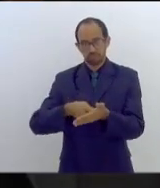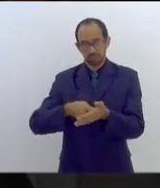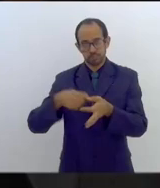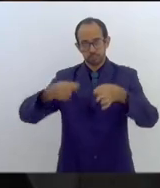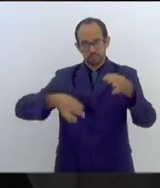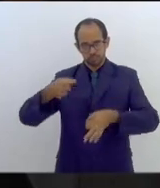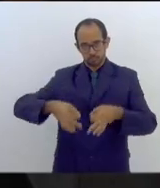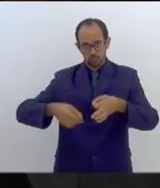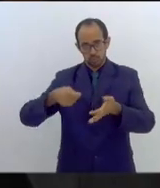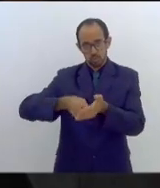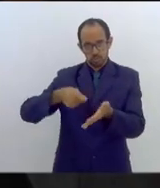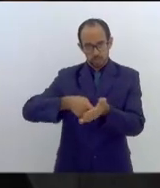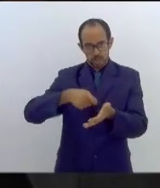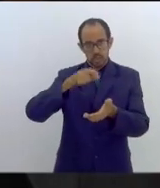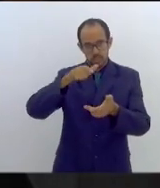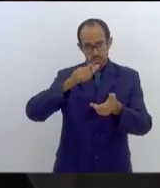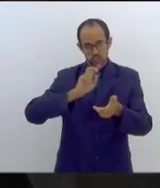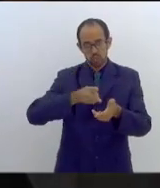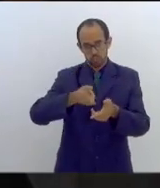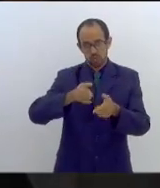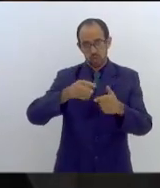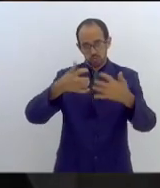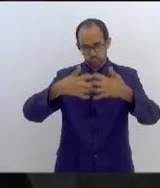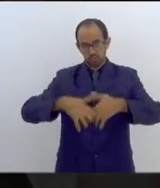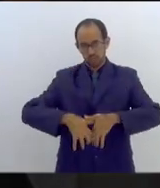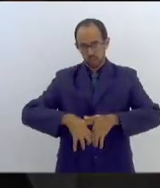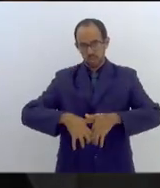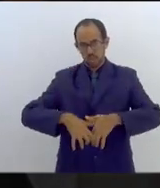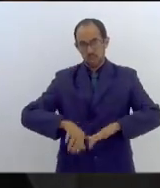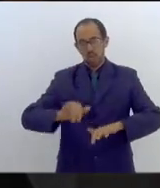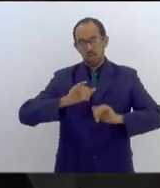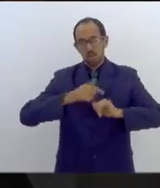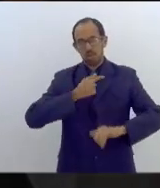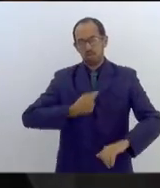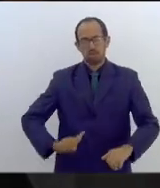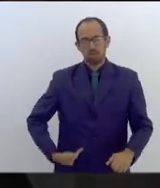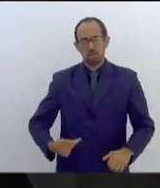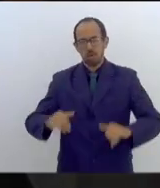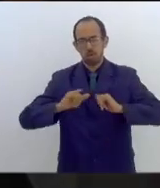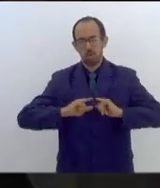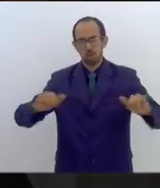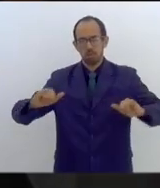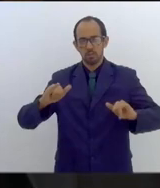operando, o governo Cláudio Castro anunciou na sexta-feira